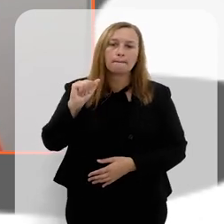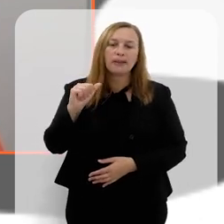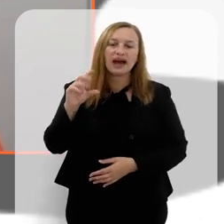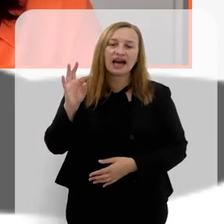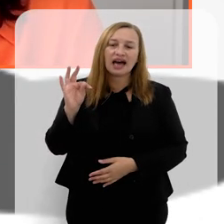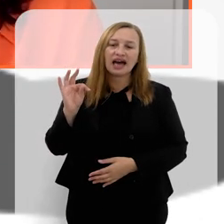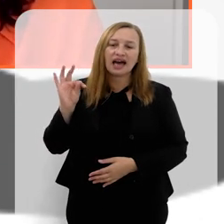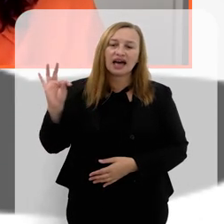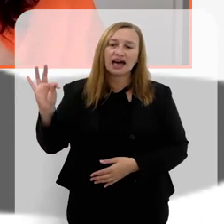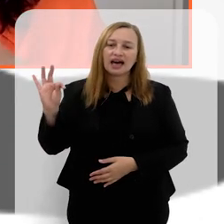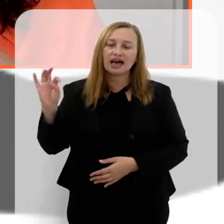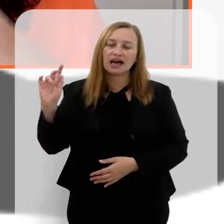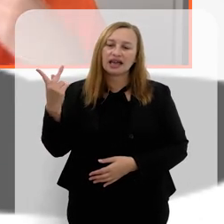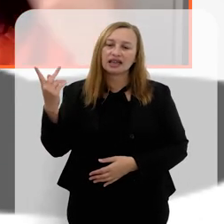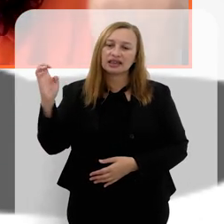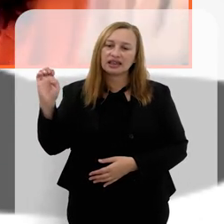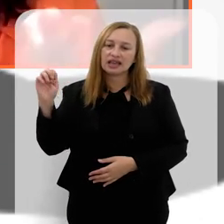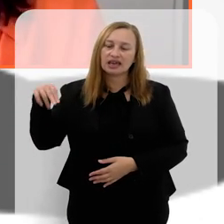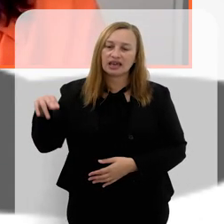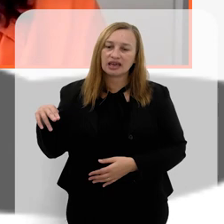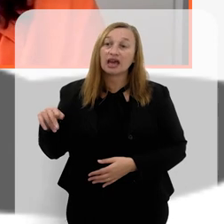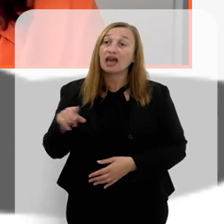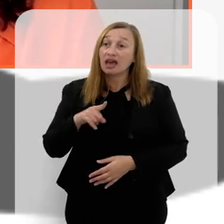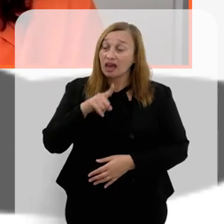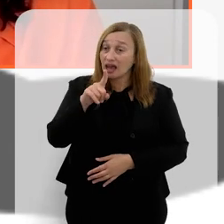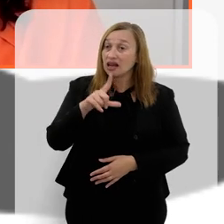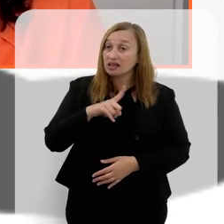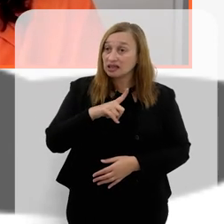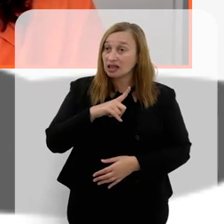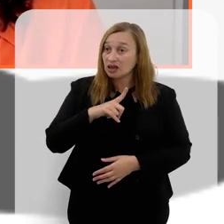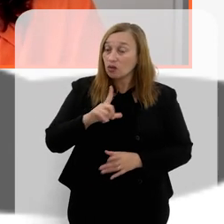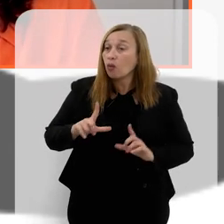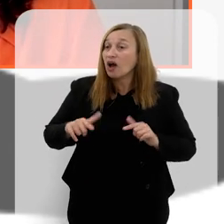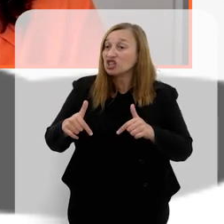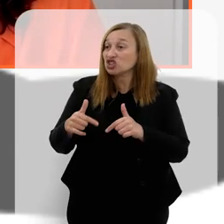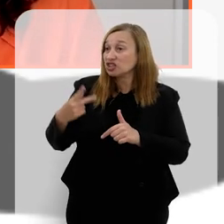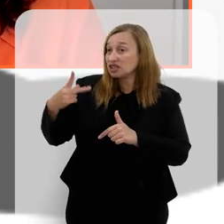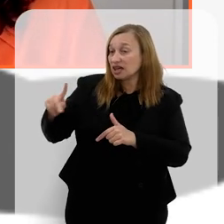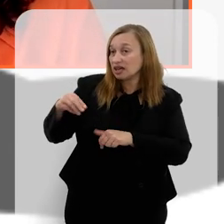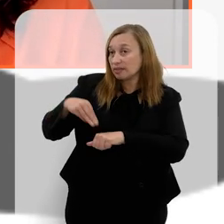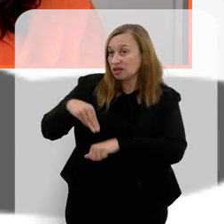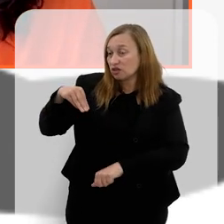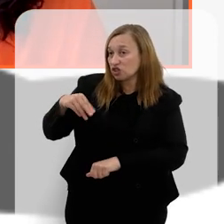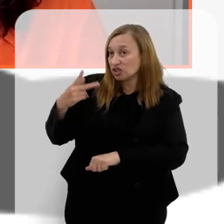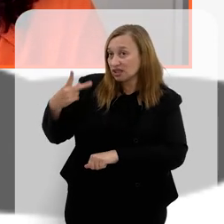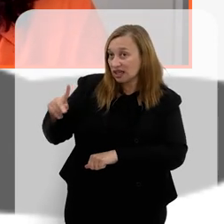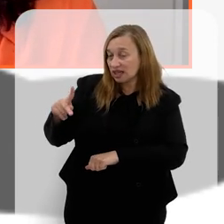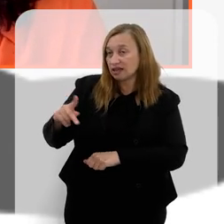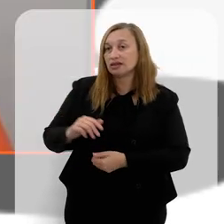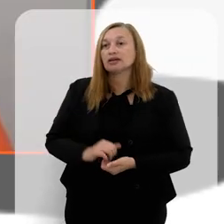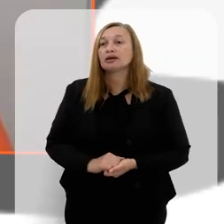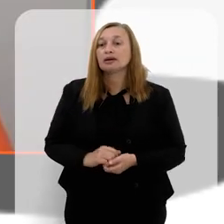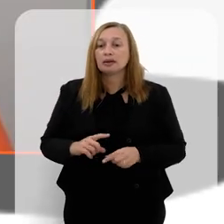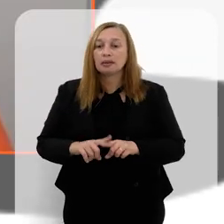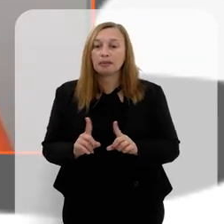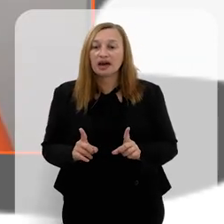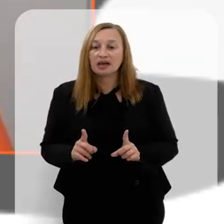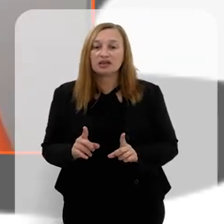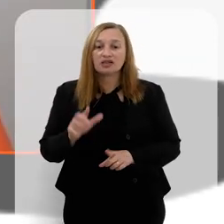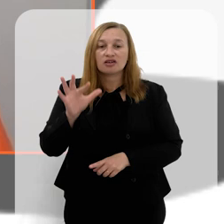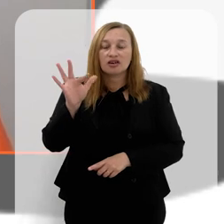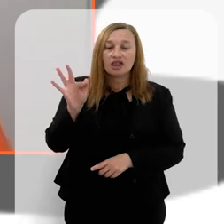Lipman. Ele tem uma forma de fazer os ateliês de filosofia, ele tem uma metodologia dele. A